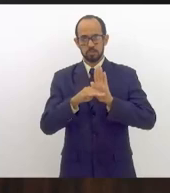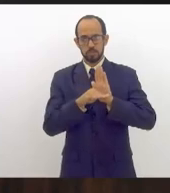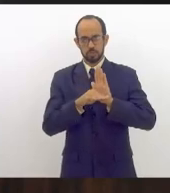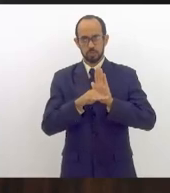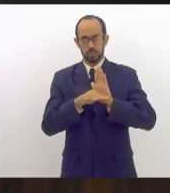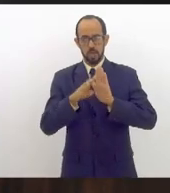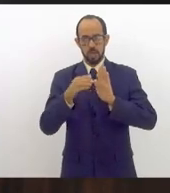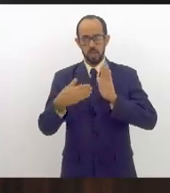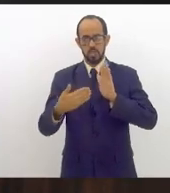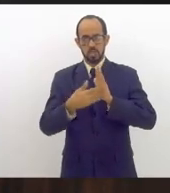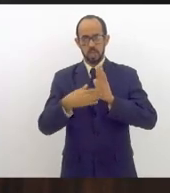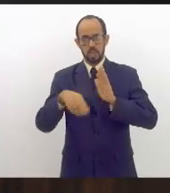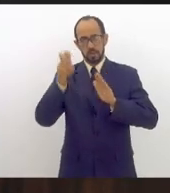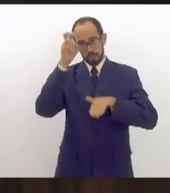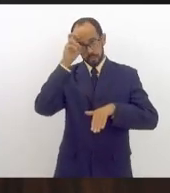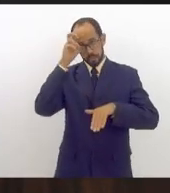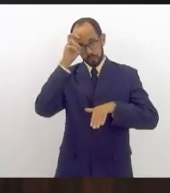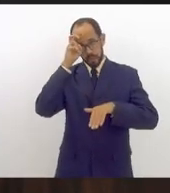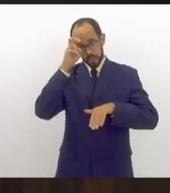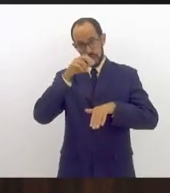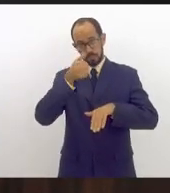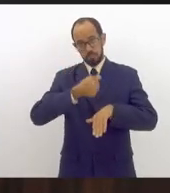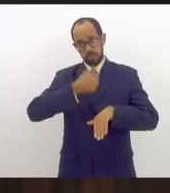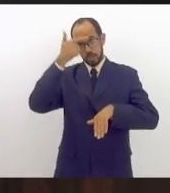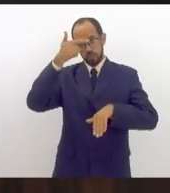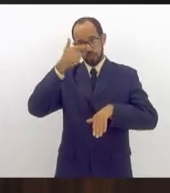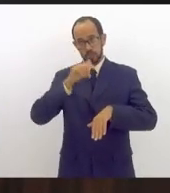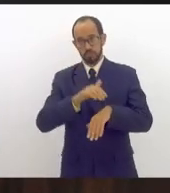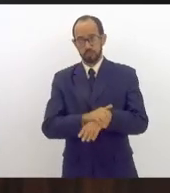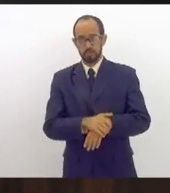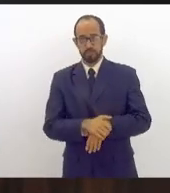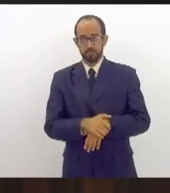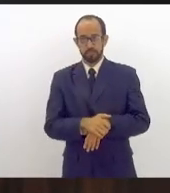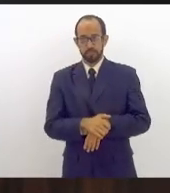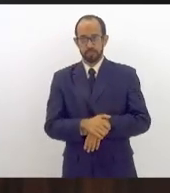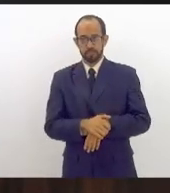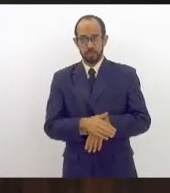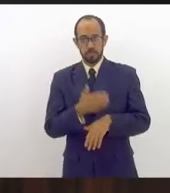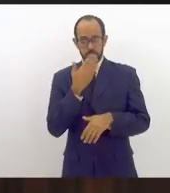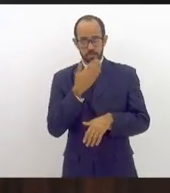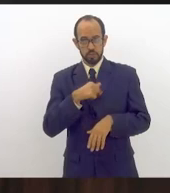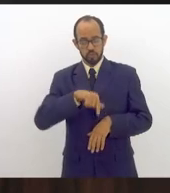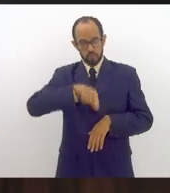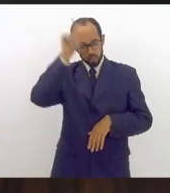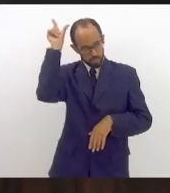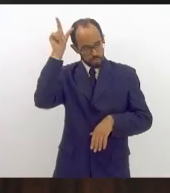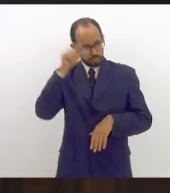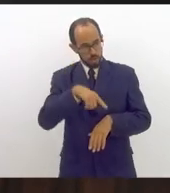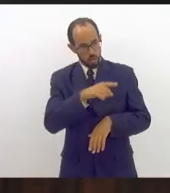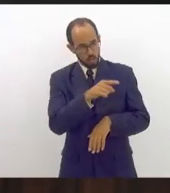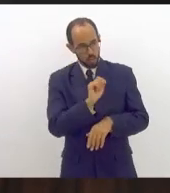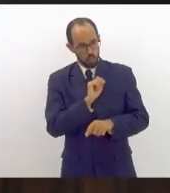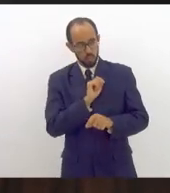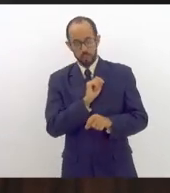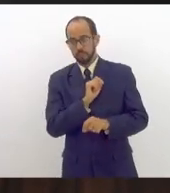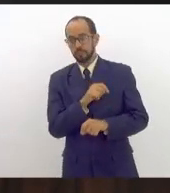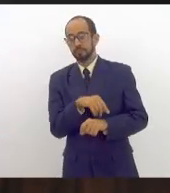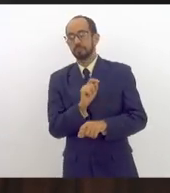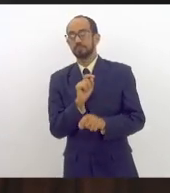a próxima quinta-feira, às 12 horas. Pedi já ao deputado Luiz Paulo,